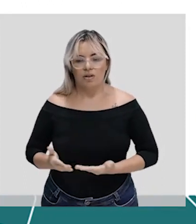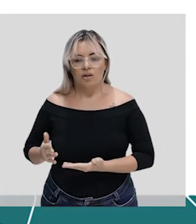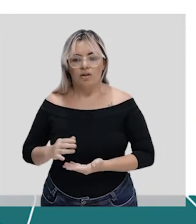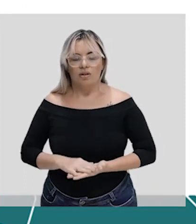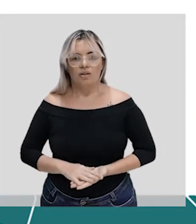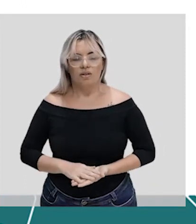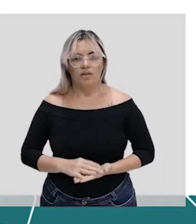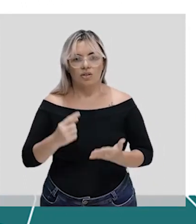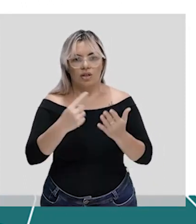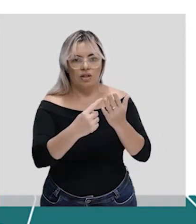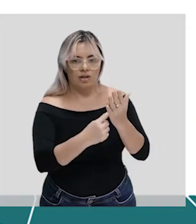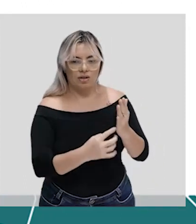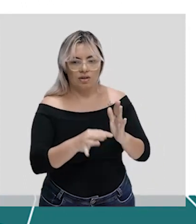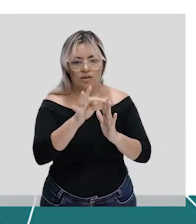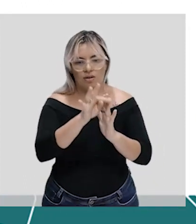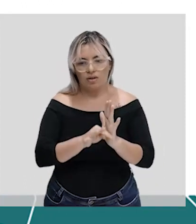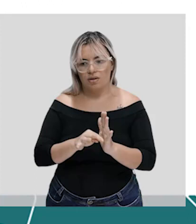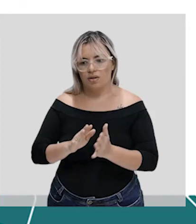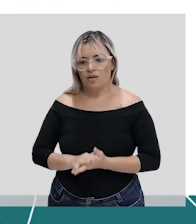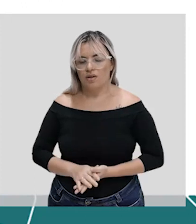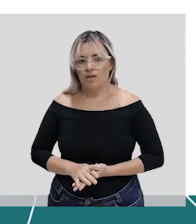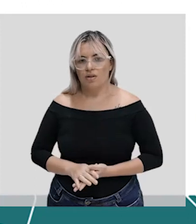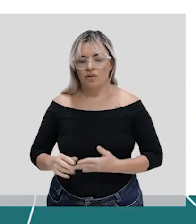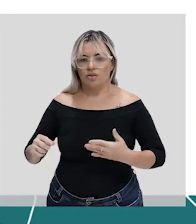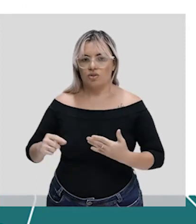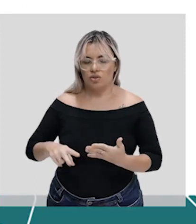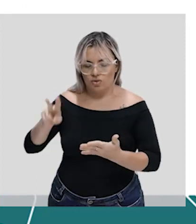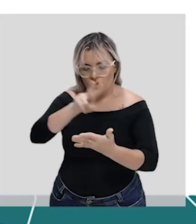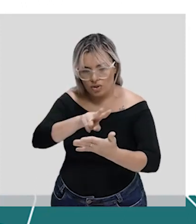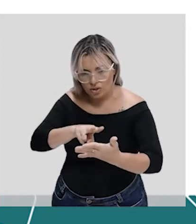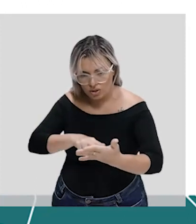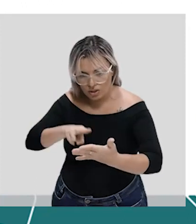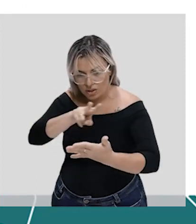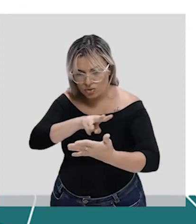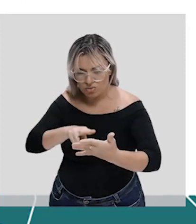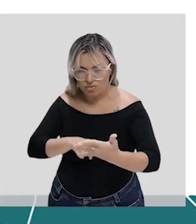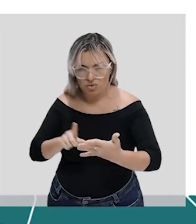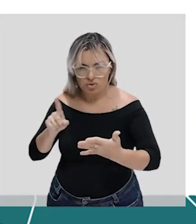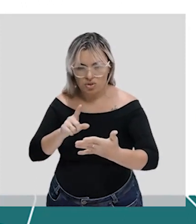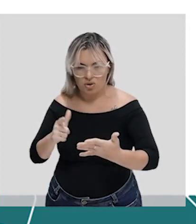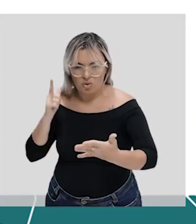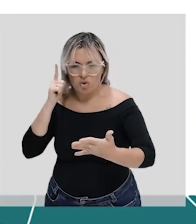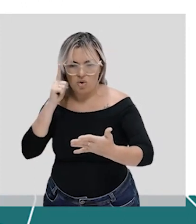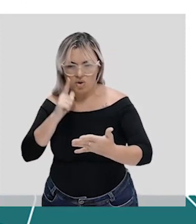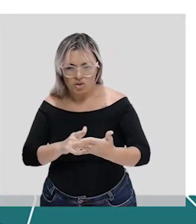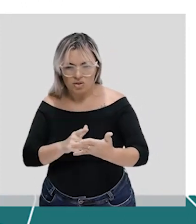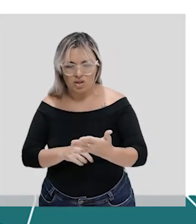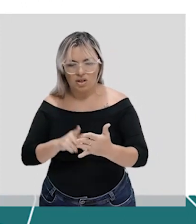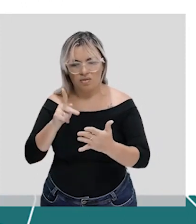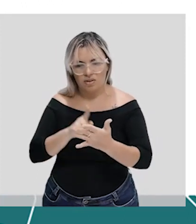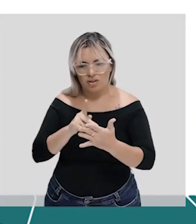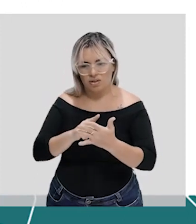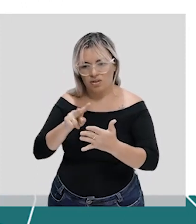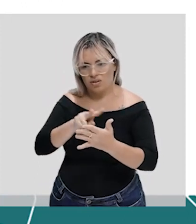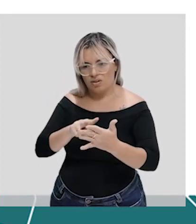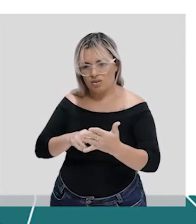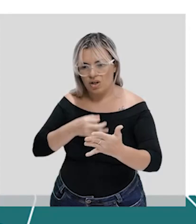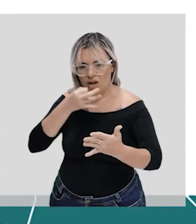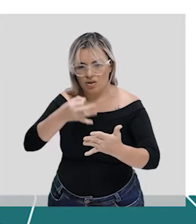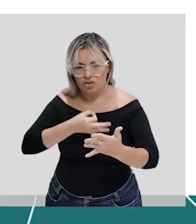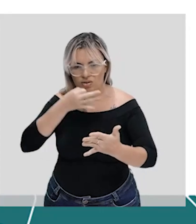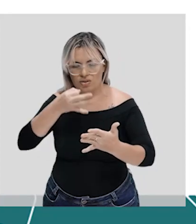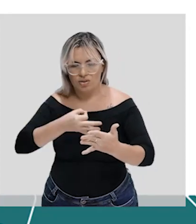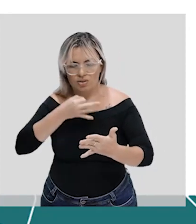textuais. Se o leitor não consegue comprovar sua leitura por meio de argumentos sustentados pelo texto lido, sua interpretação é